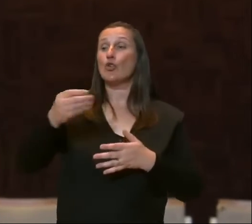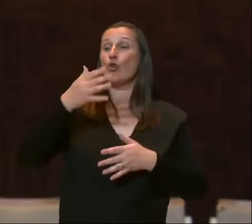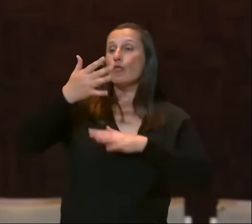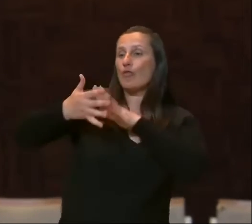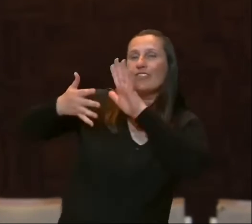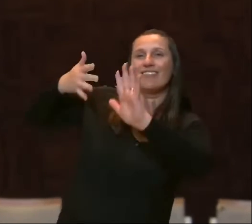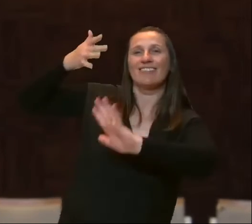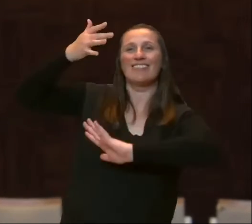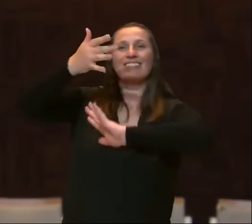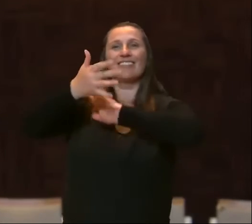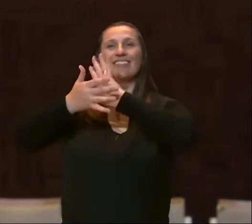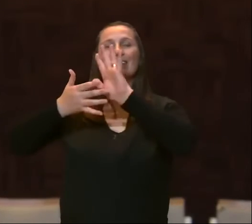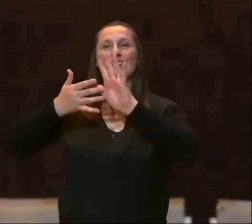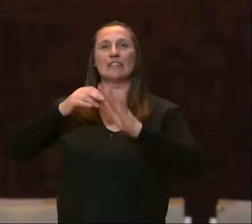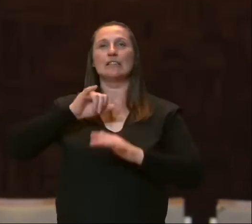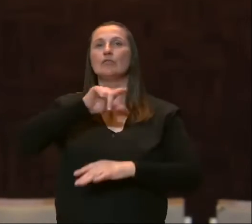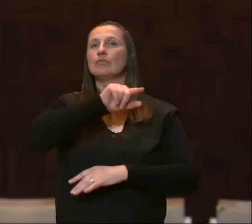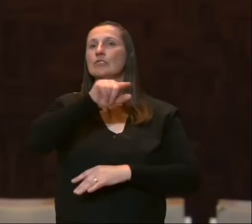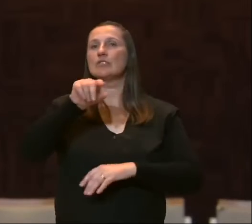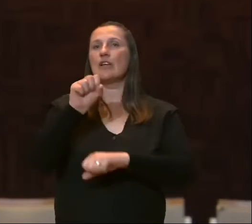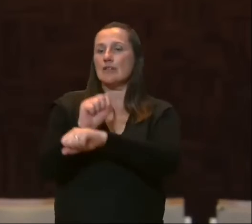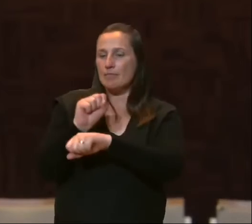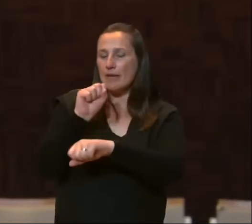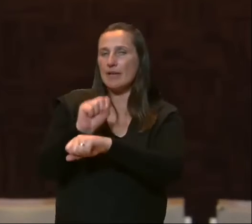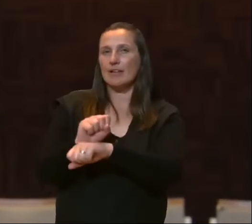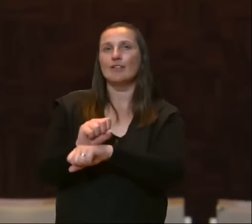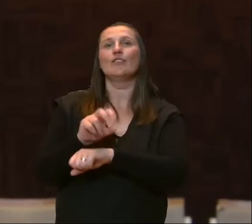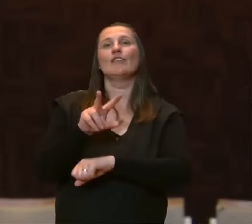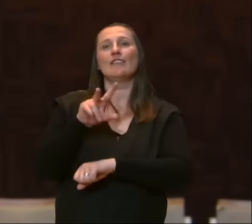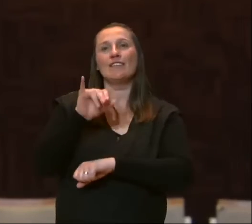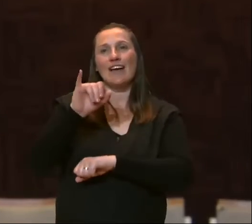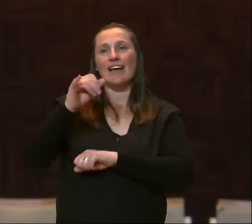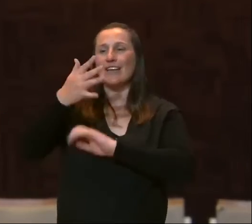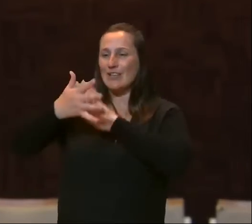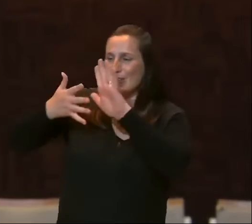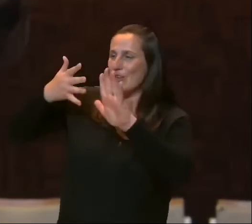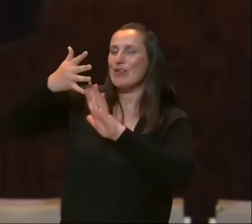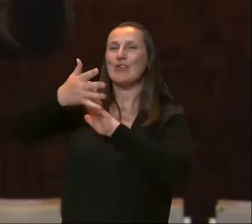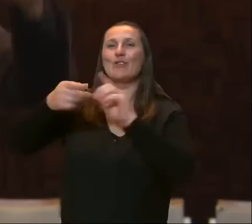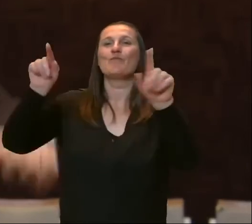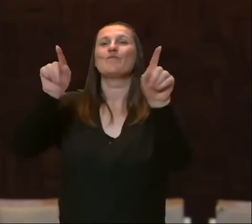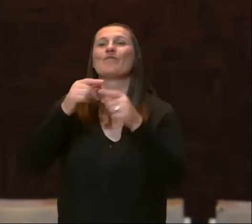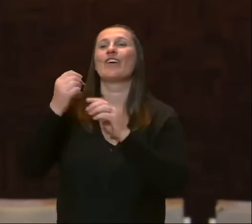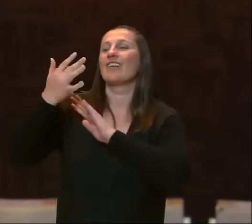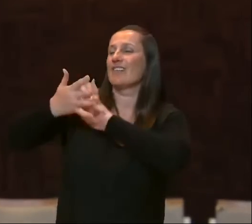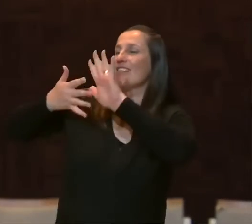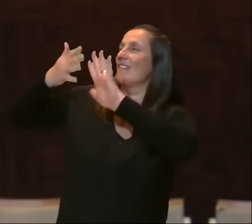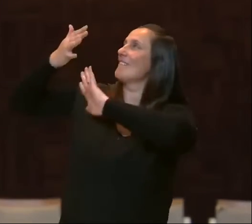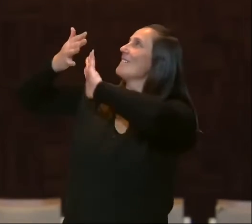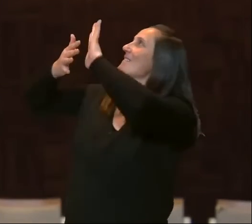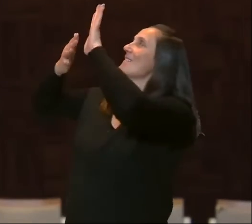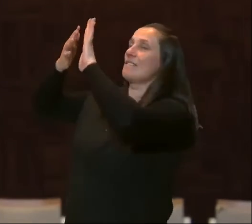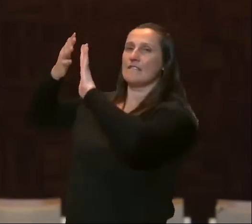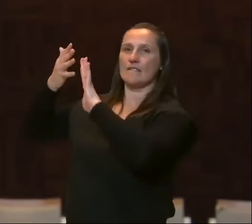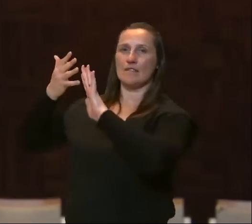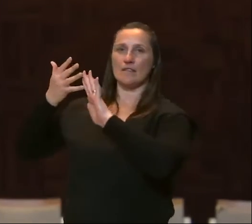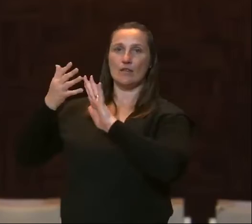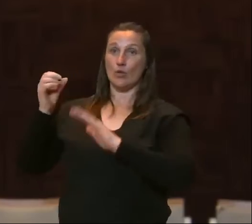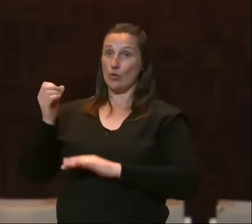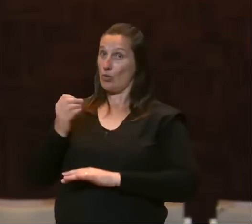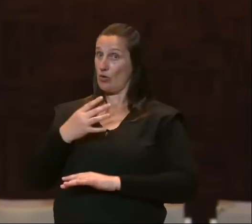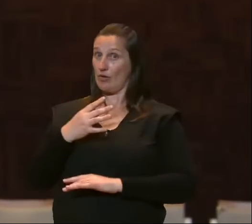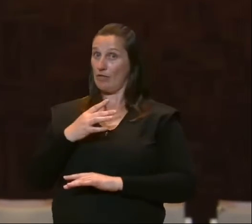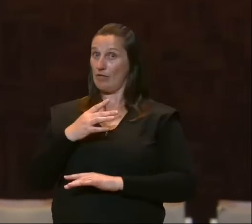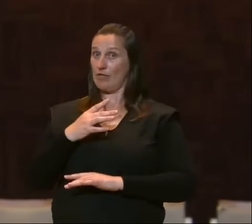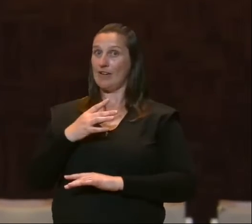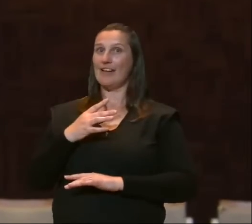passando pelo vale da espera hoje vão começar a cantar de novo. E o cântico novo não é uma nova composição, ele é um